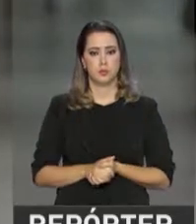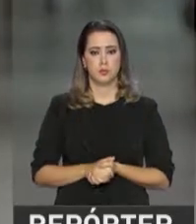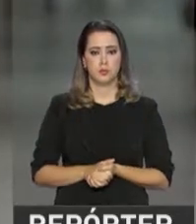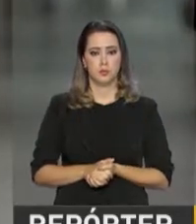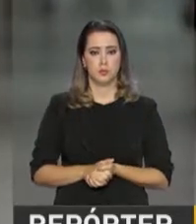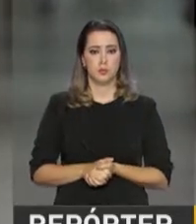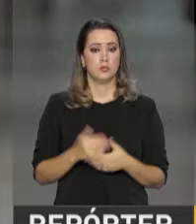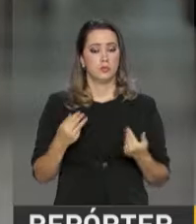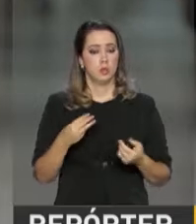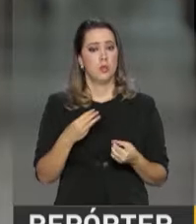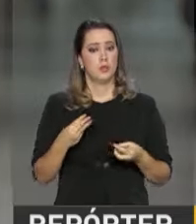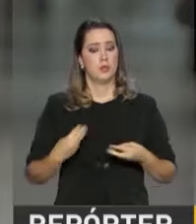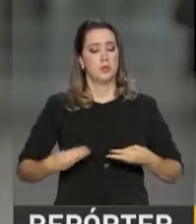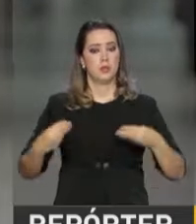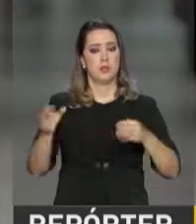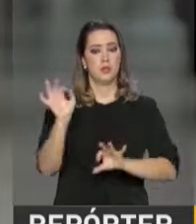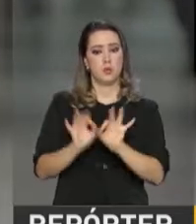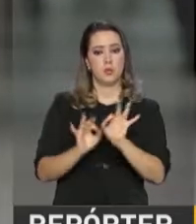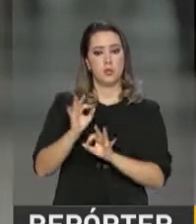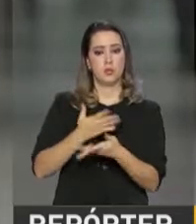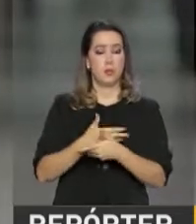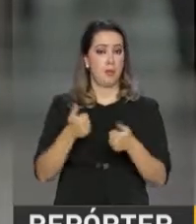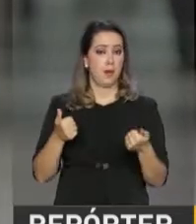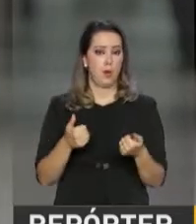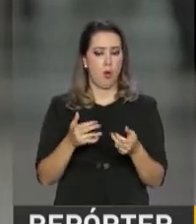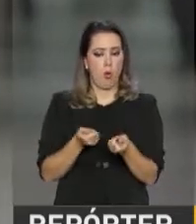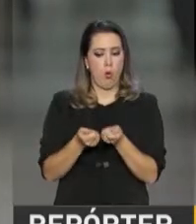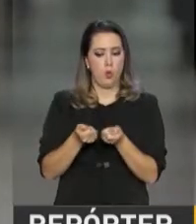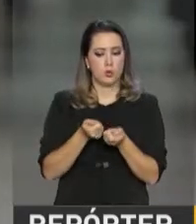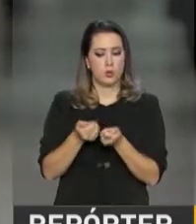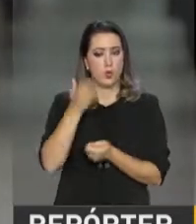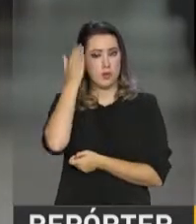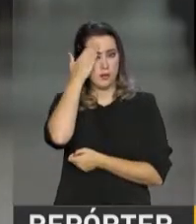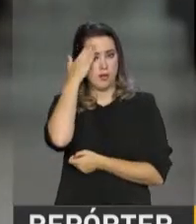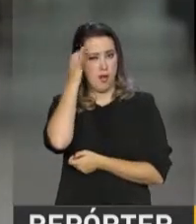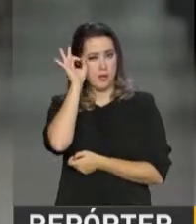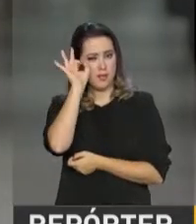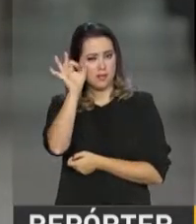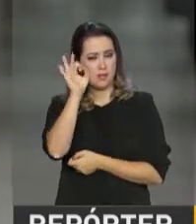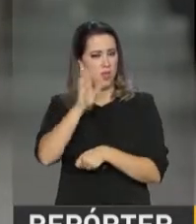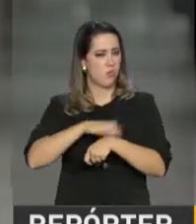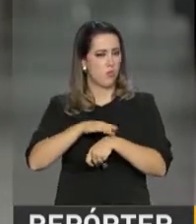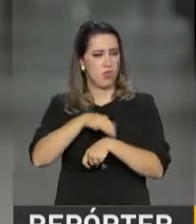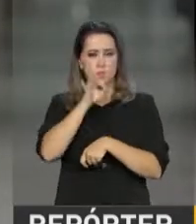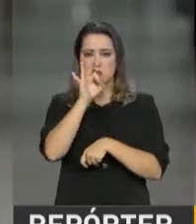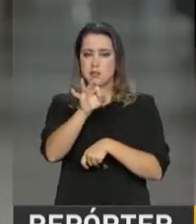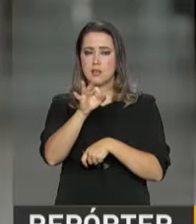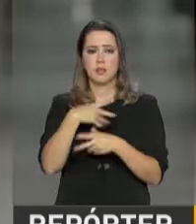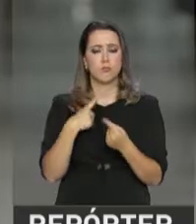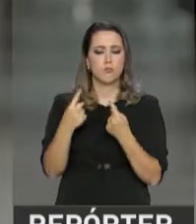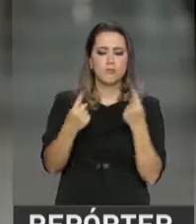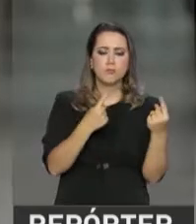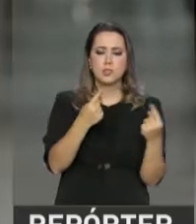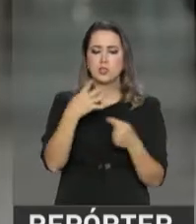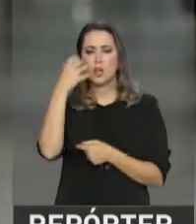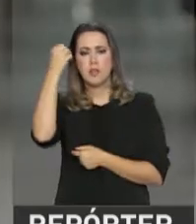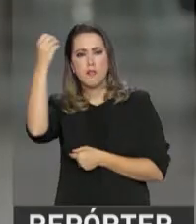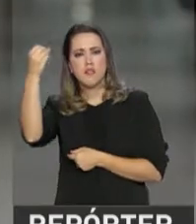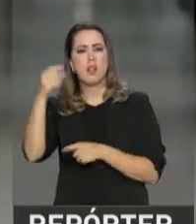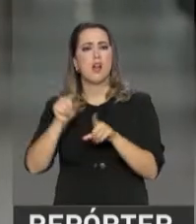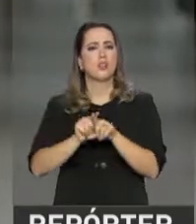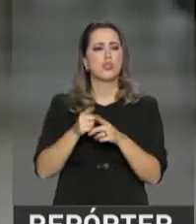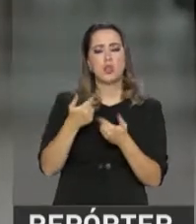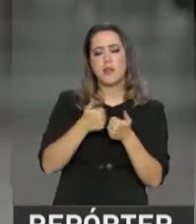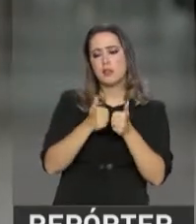ministro o planejamento é um ganho de controle o ministério tomar conhecimento praticamente em tempo real de cada viagem de cada